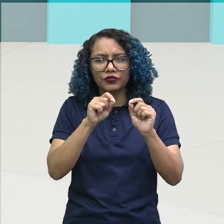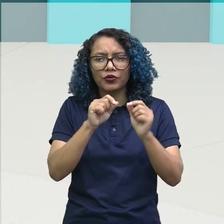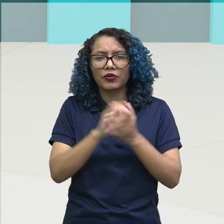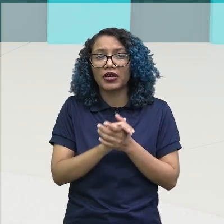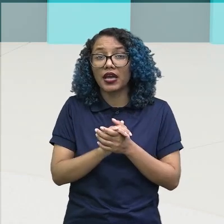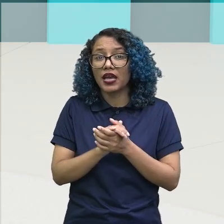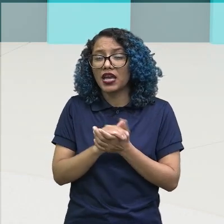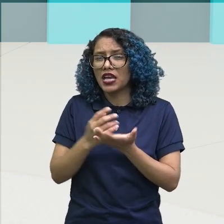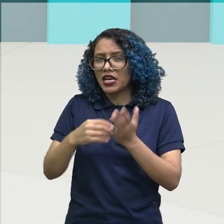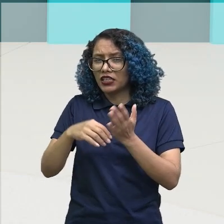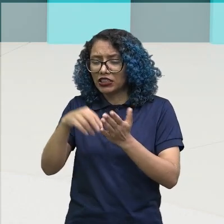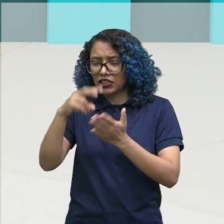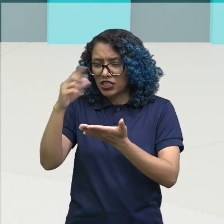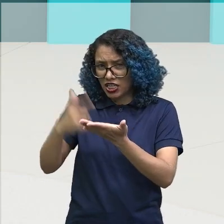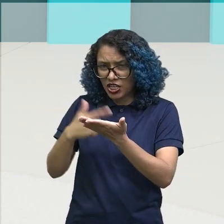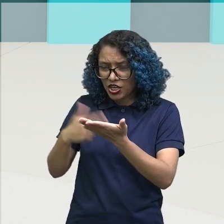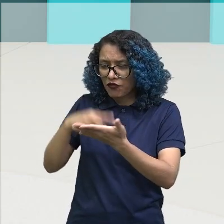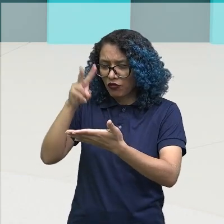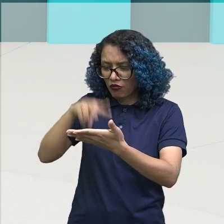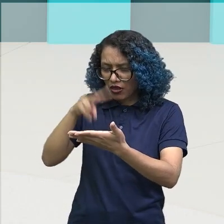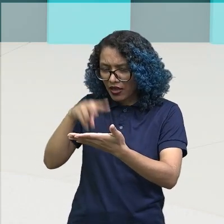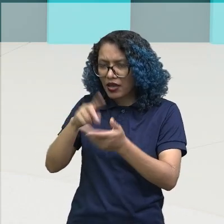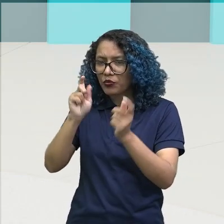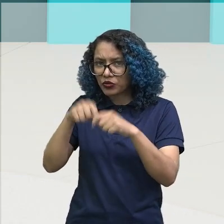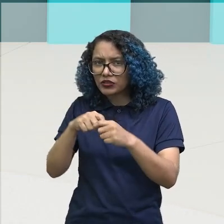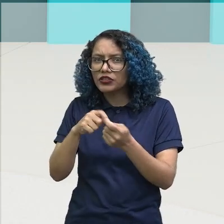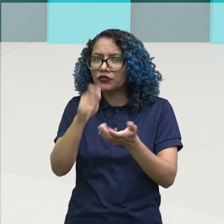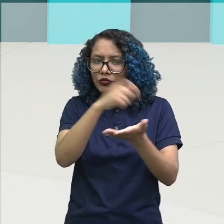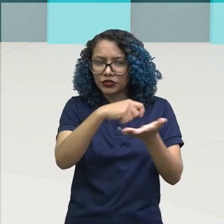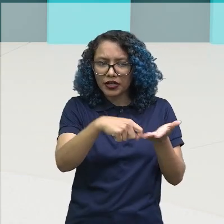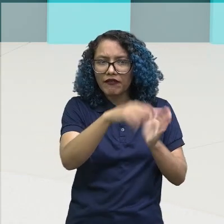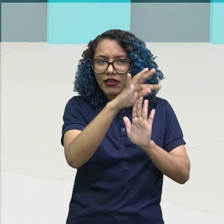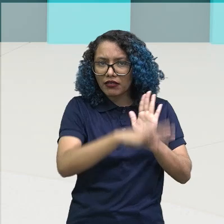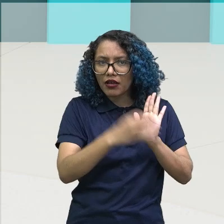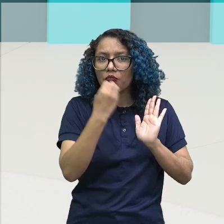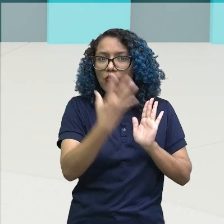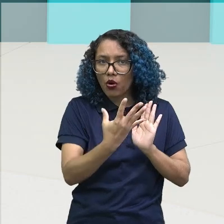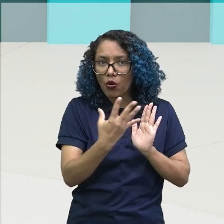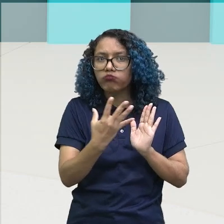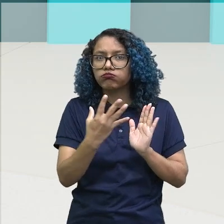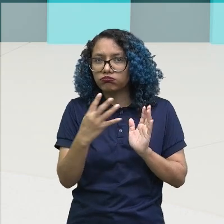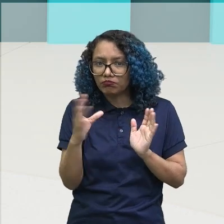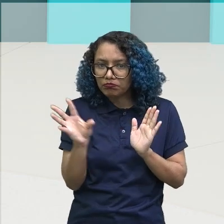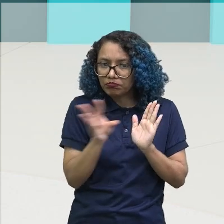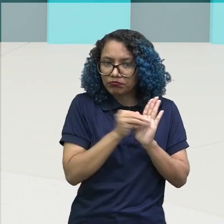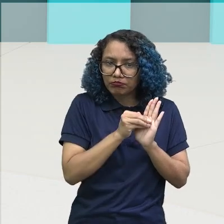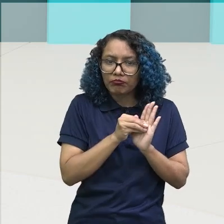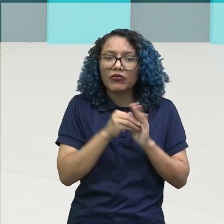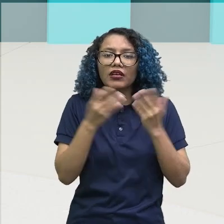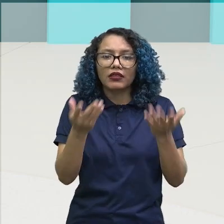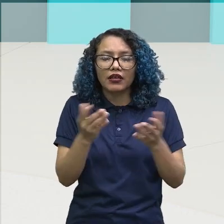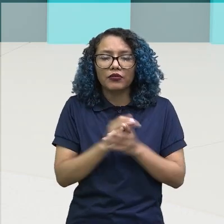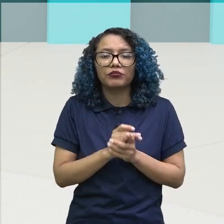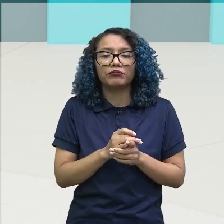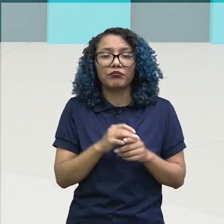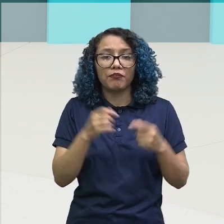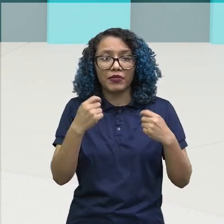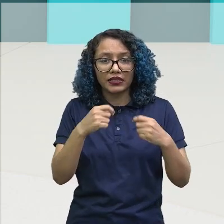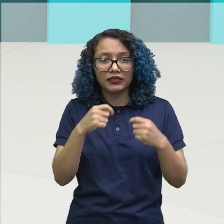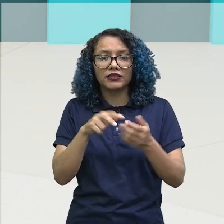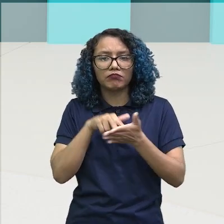substratos dos livros para seu texto. Para escrever bem, é preciso ter posição crítica